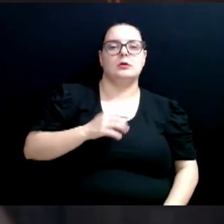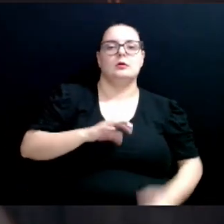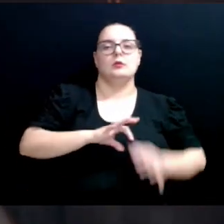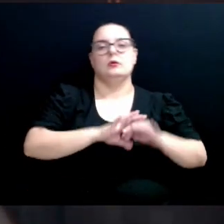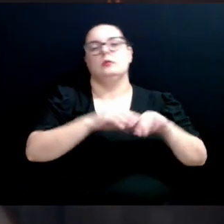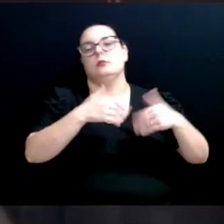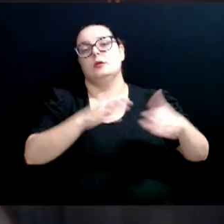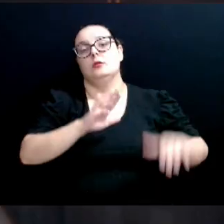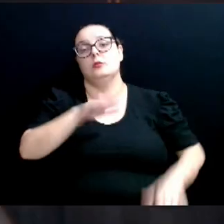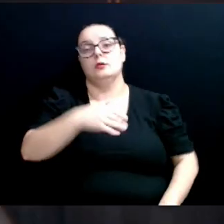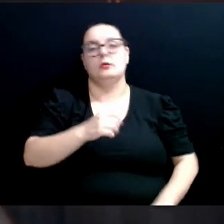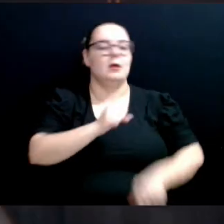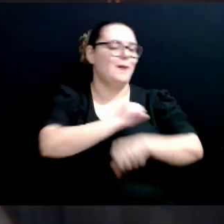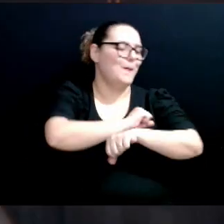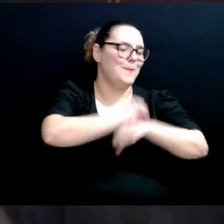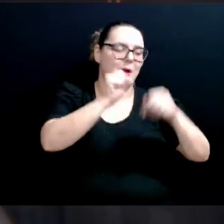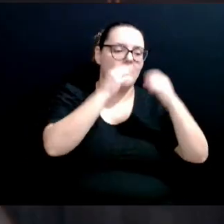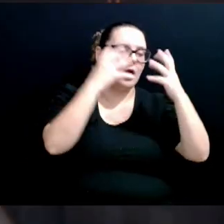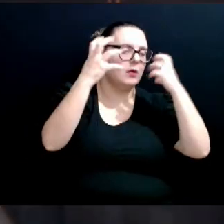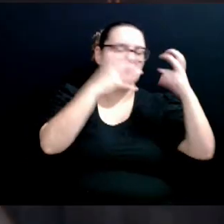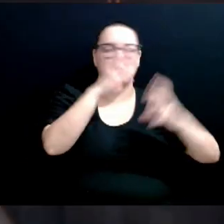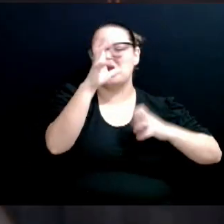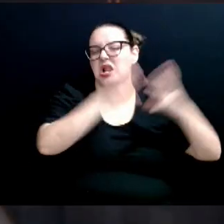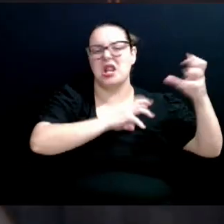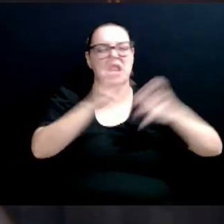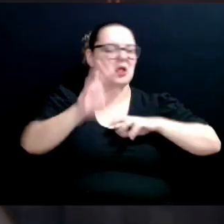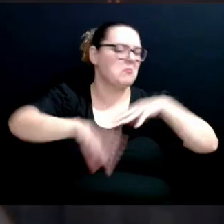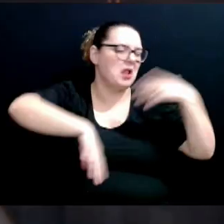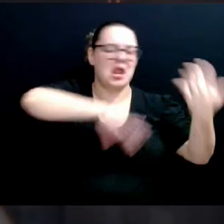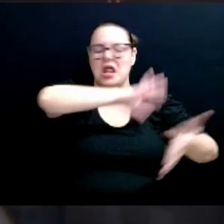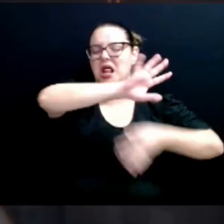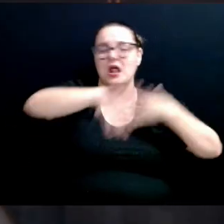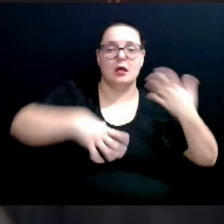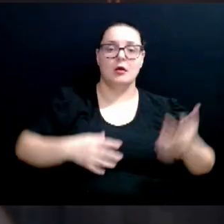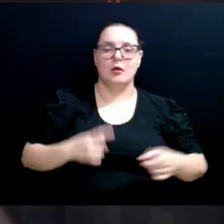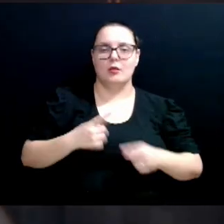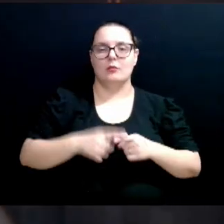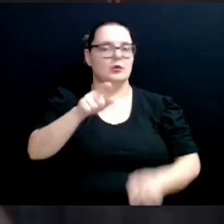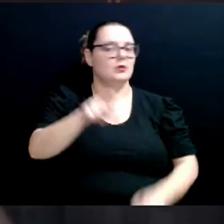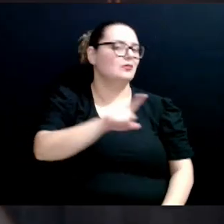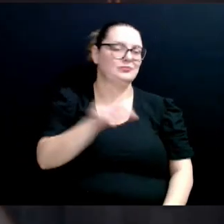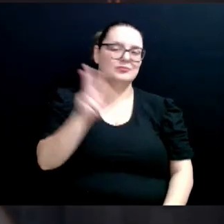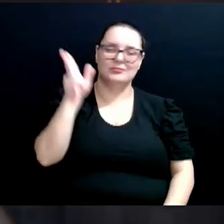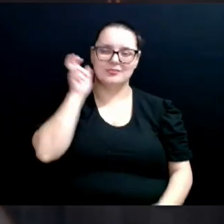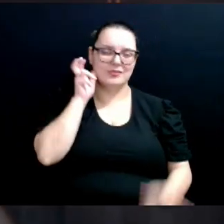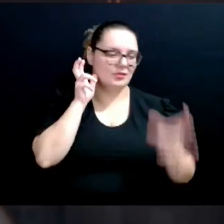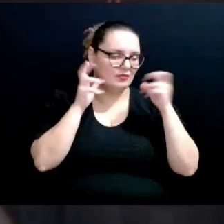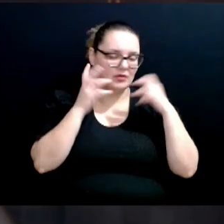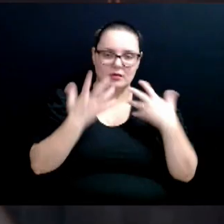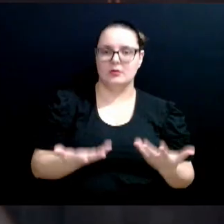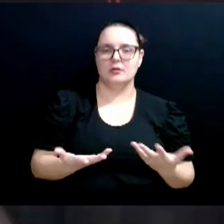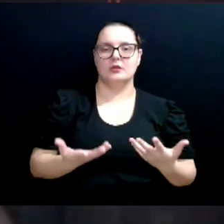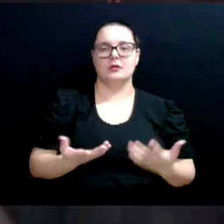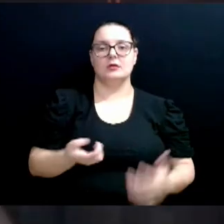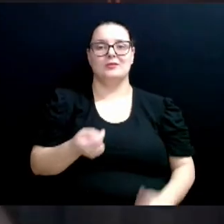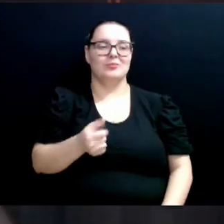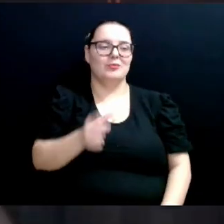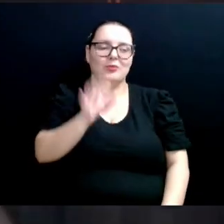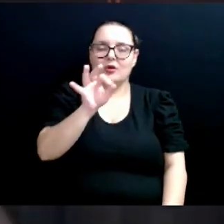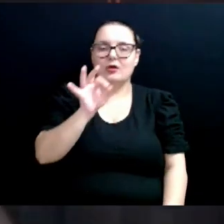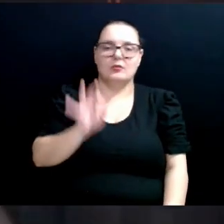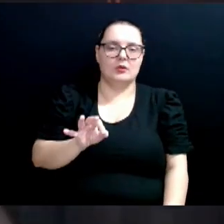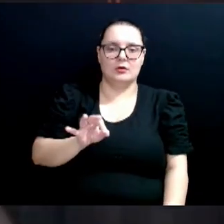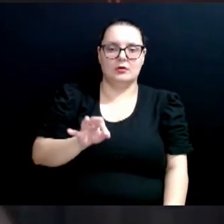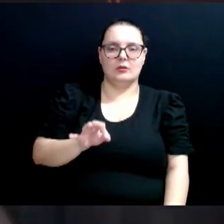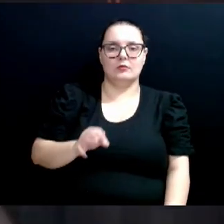no momento de estresse, no momento de caos, no momento da briga, porque o outro não vai ouvir, você tem poucas chances do outro capturar aquilo